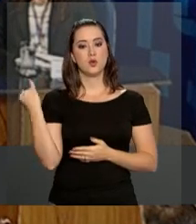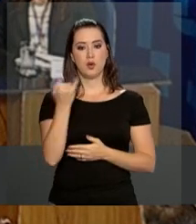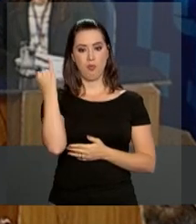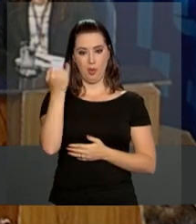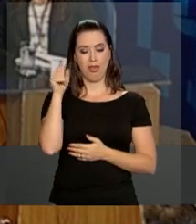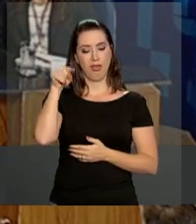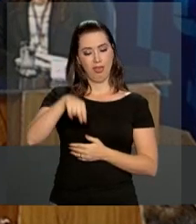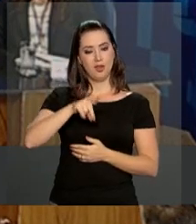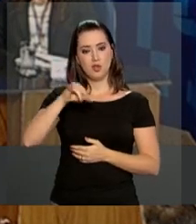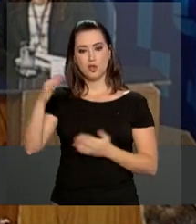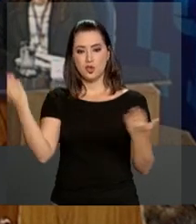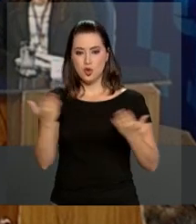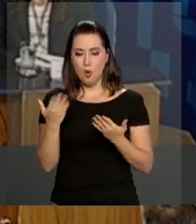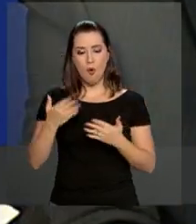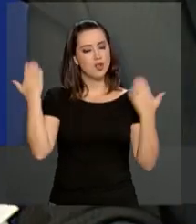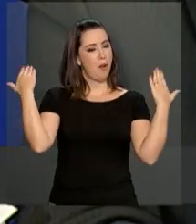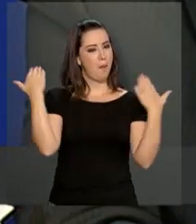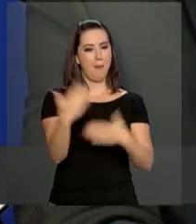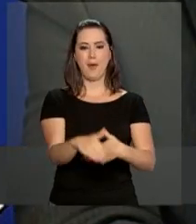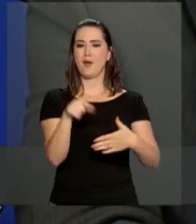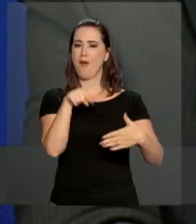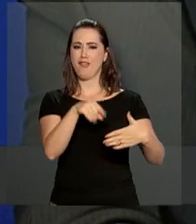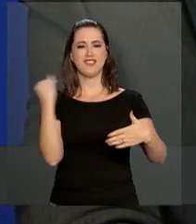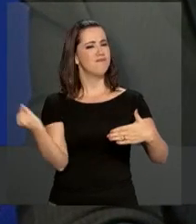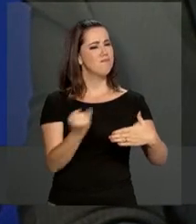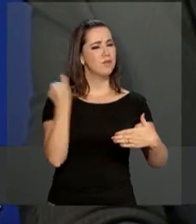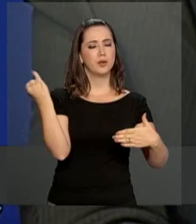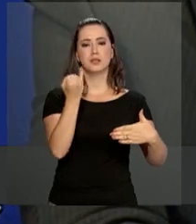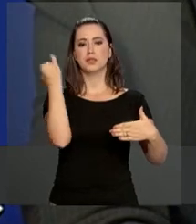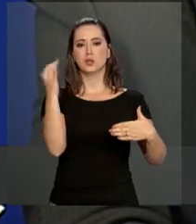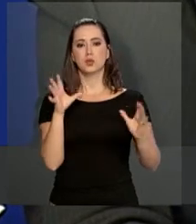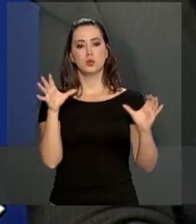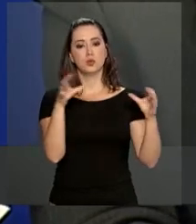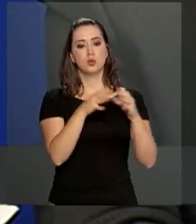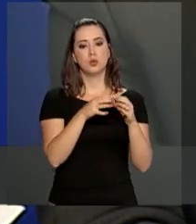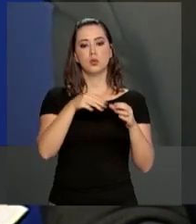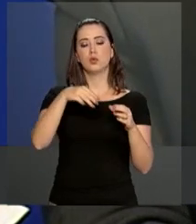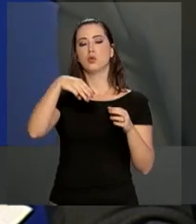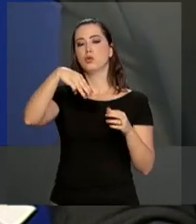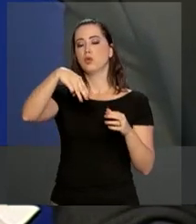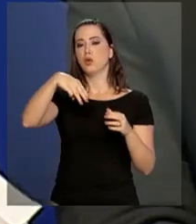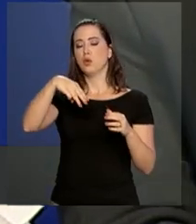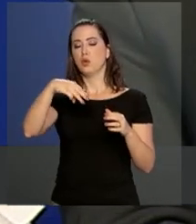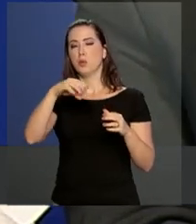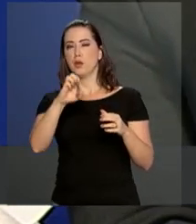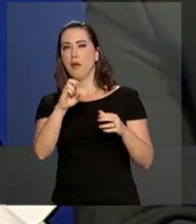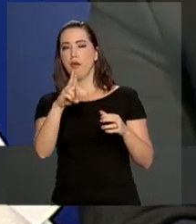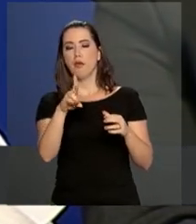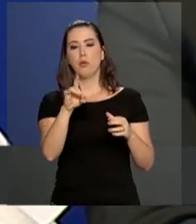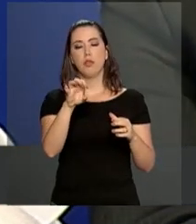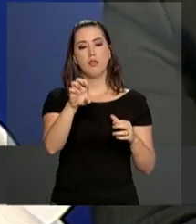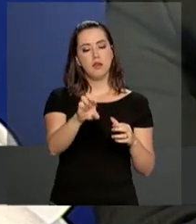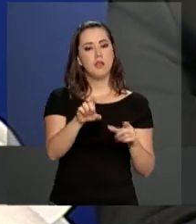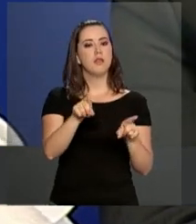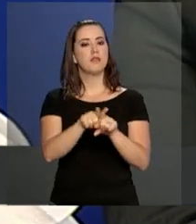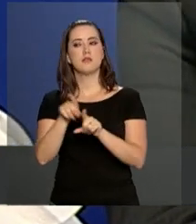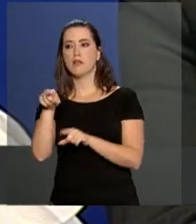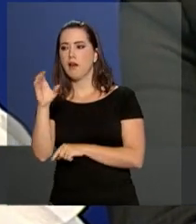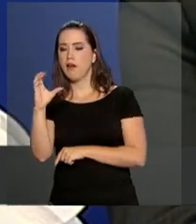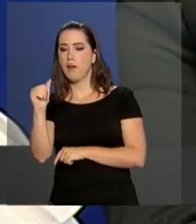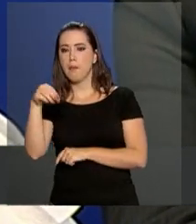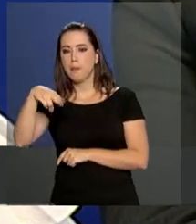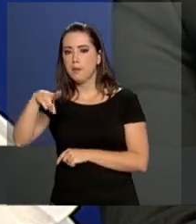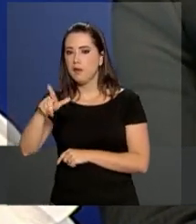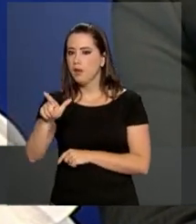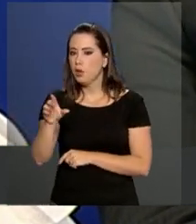prova não é tudo aquilo que a equipe da doutora eunice do camilo mobilizaram tantos parceiros para